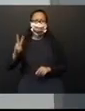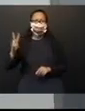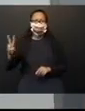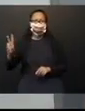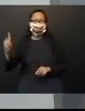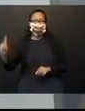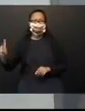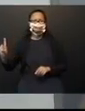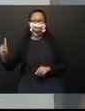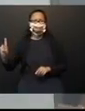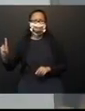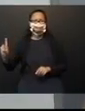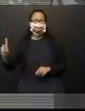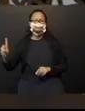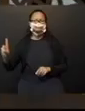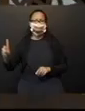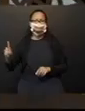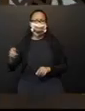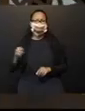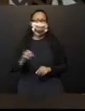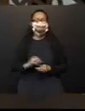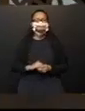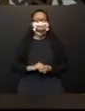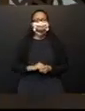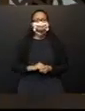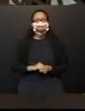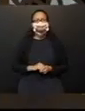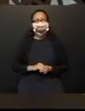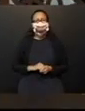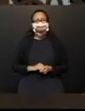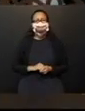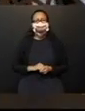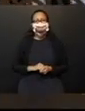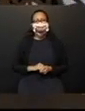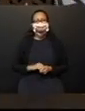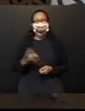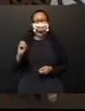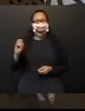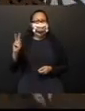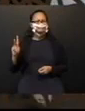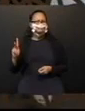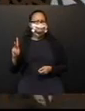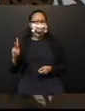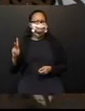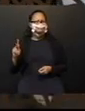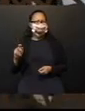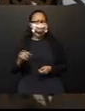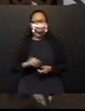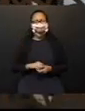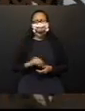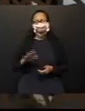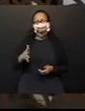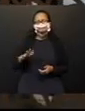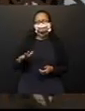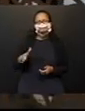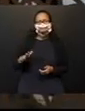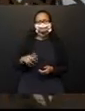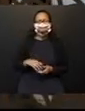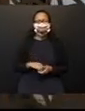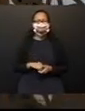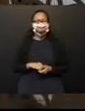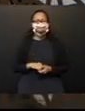221. Tranquilo? Mais ou menos, professora. Mas vocês vão, devagarzinho, vocês vão pegar,